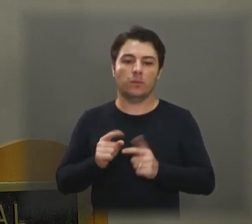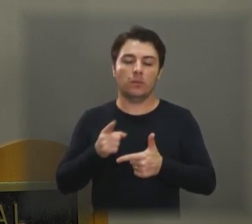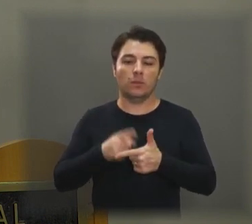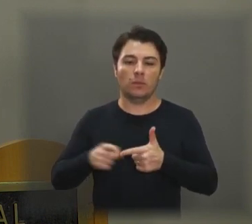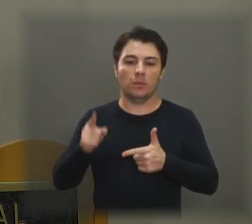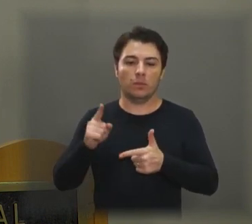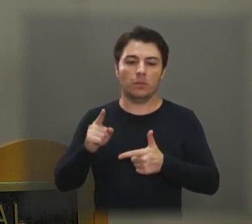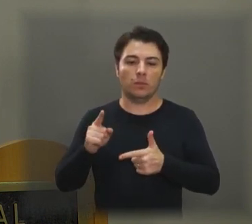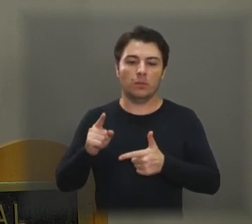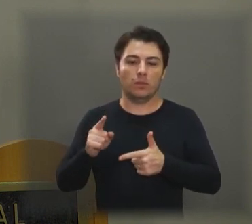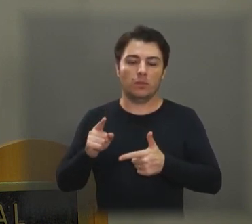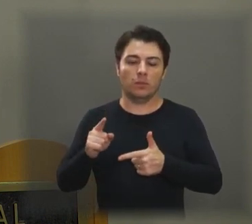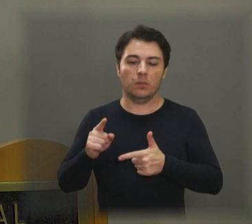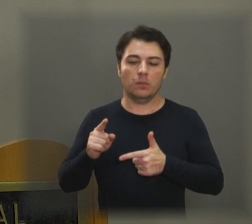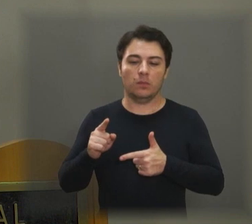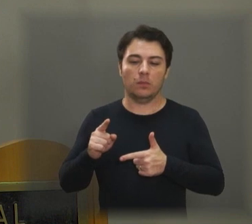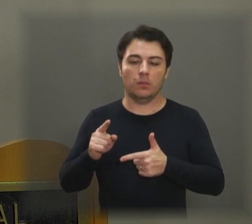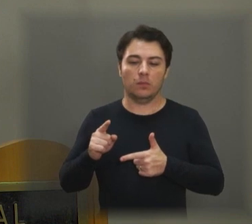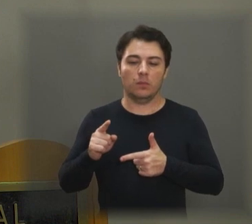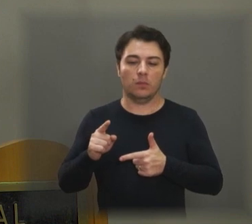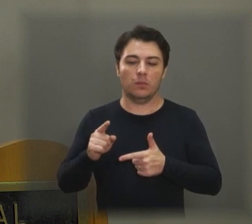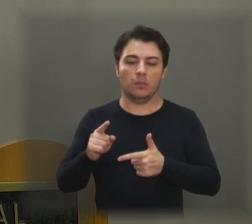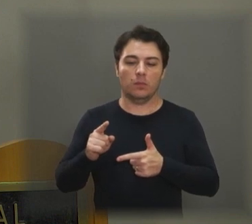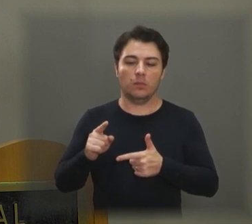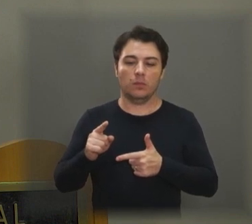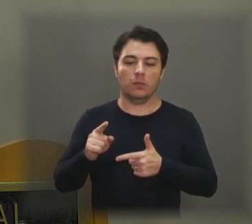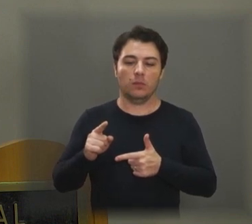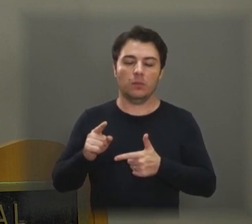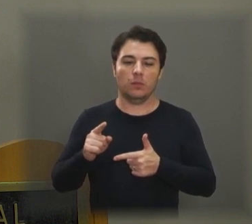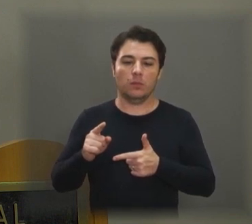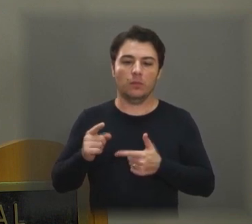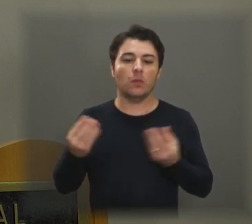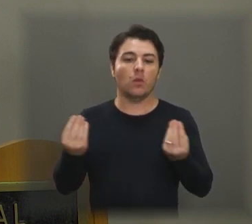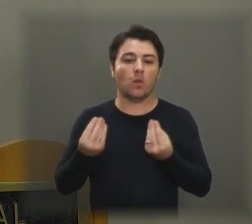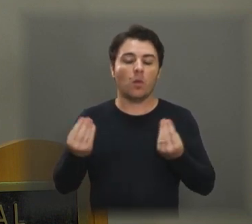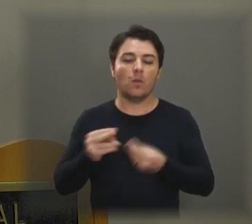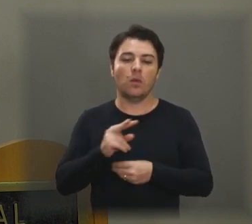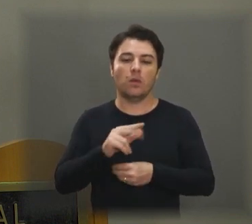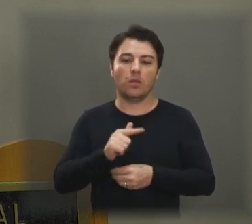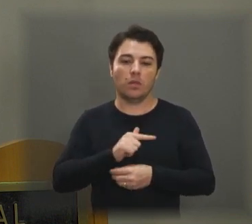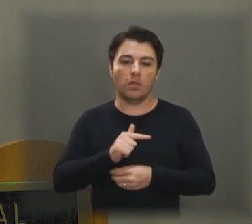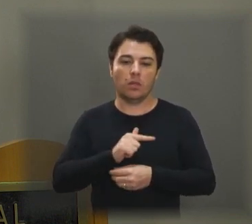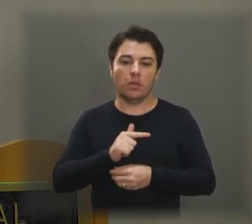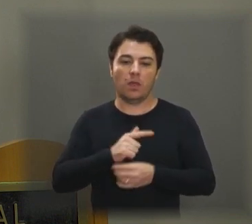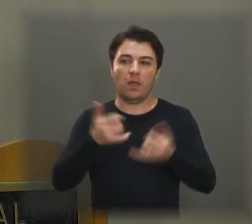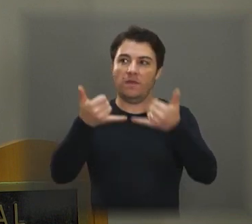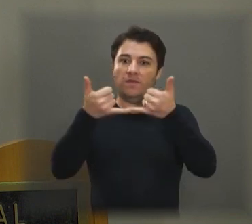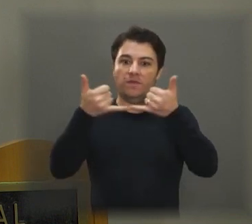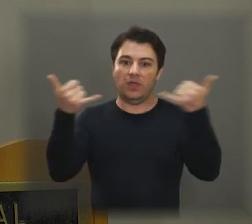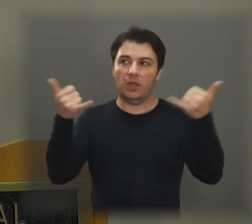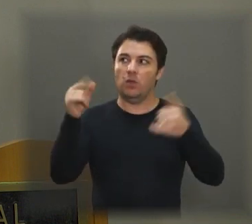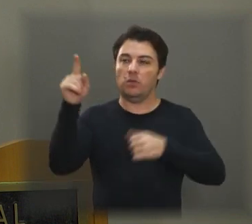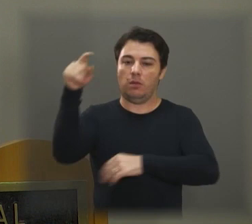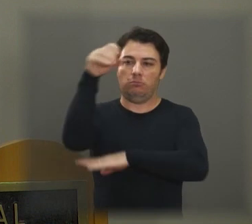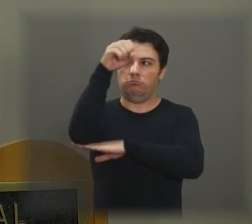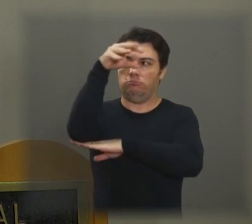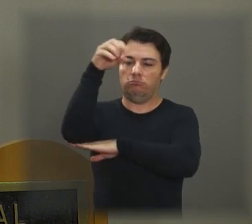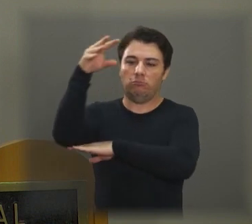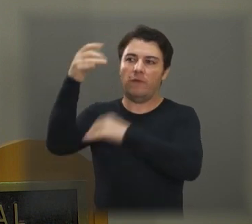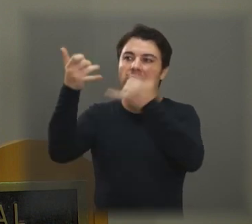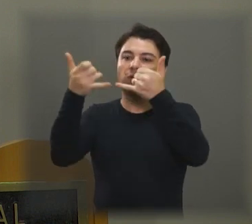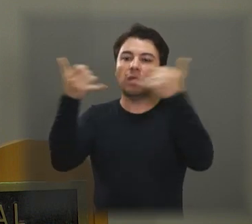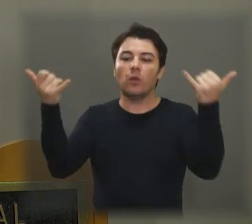disciplinando a forma de condução desses fios na postulação